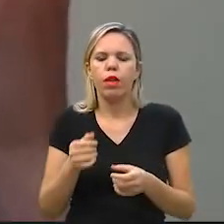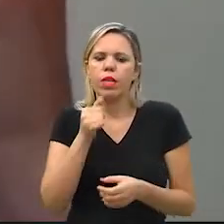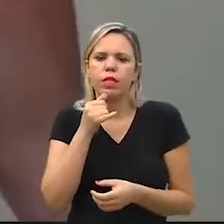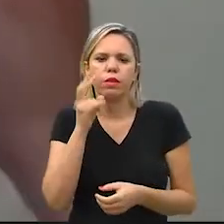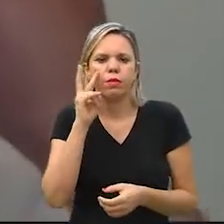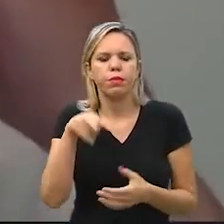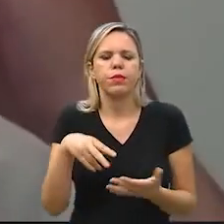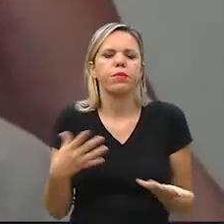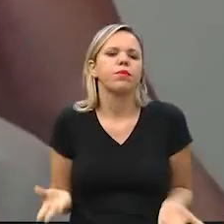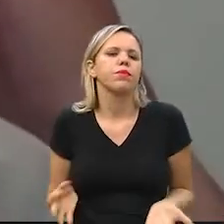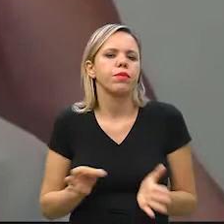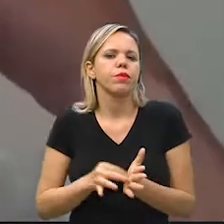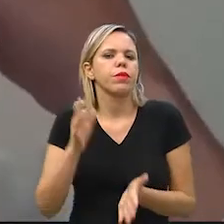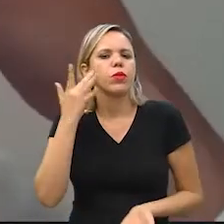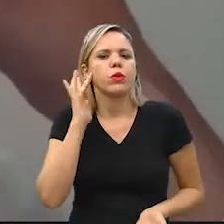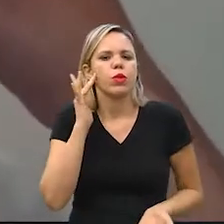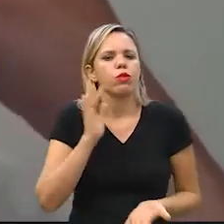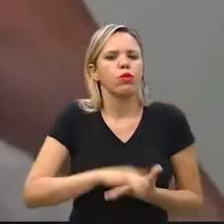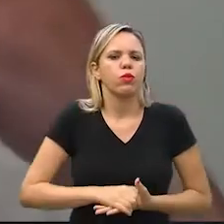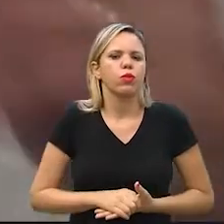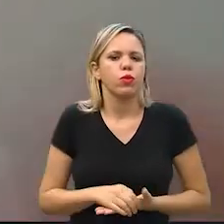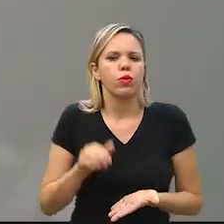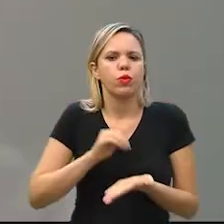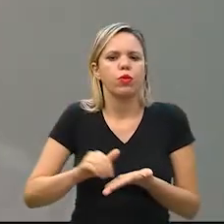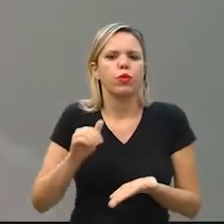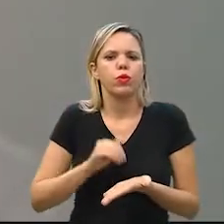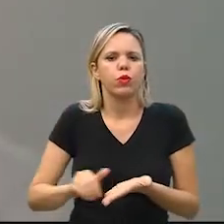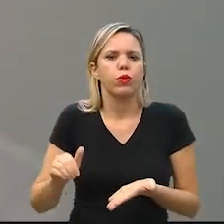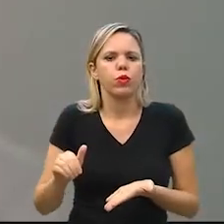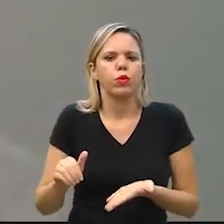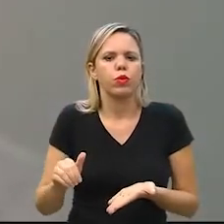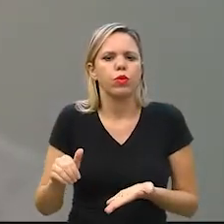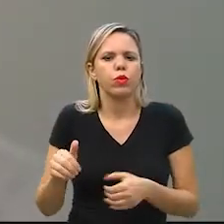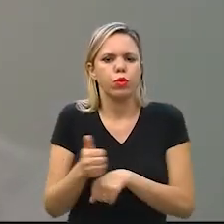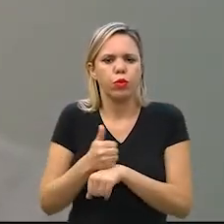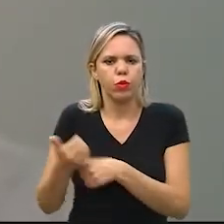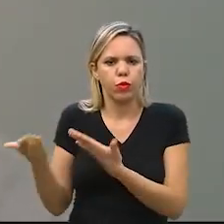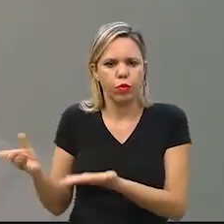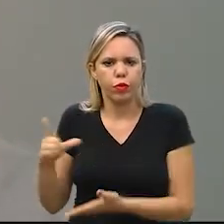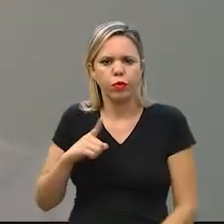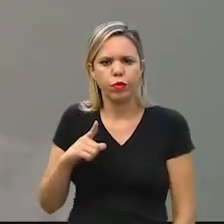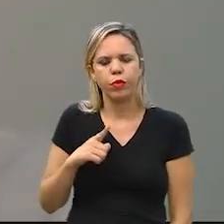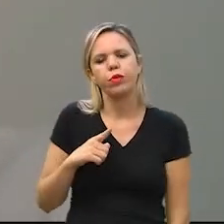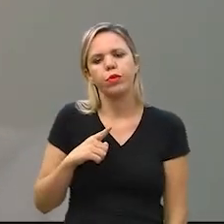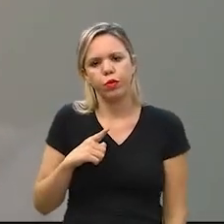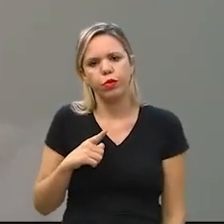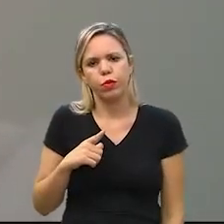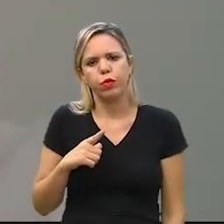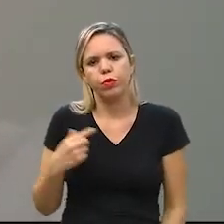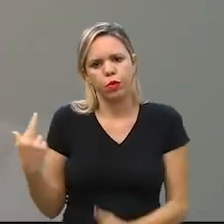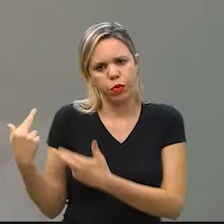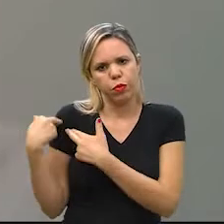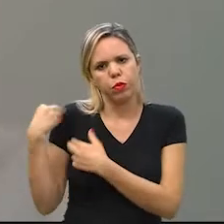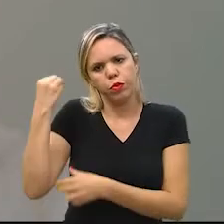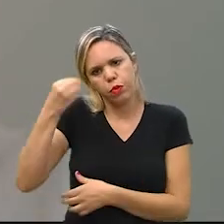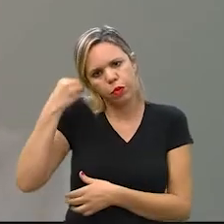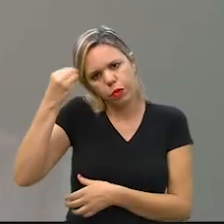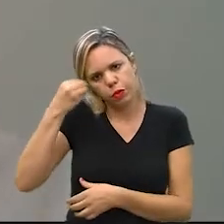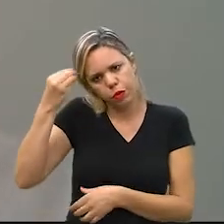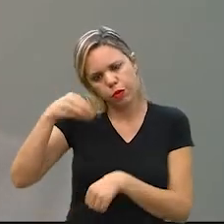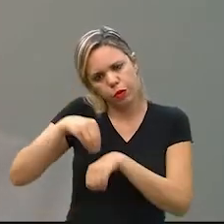forma, Gabriel. Eu acho que a secretaria, o secretário, ele tem subsídios e tem